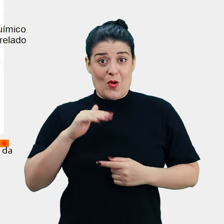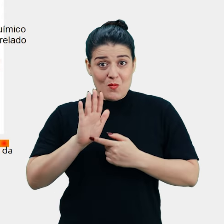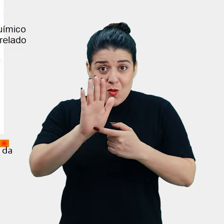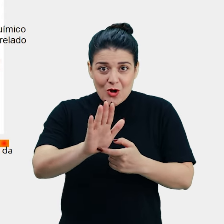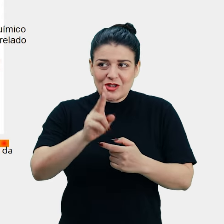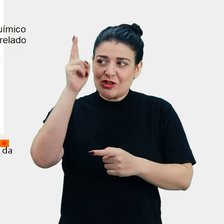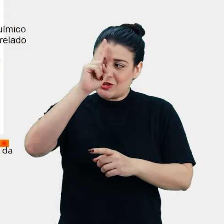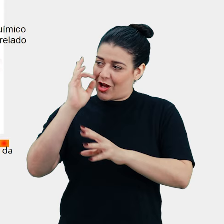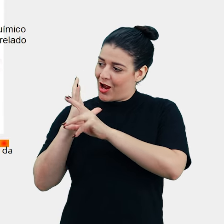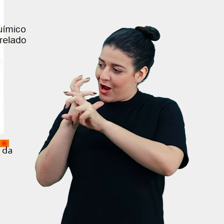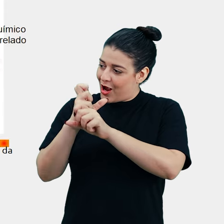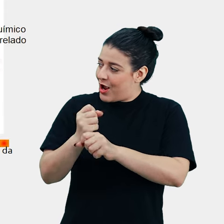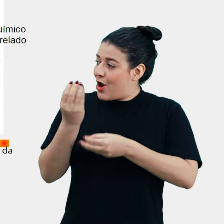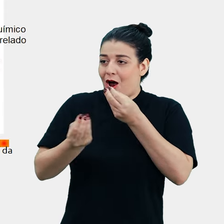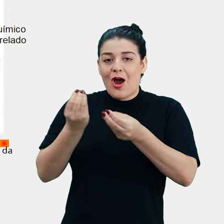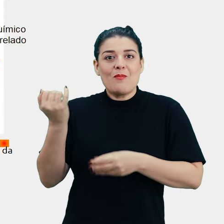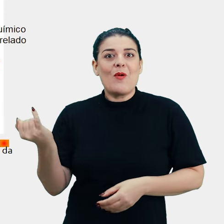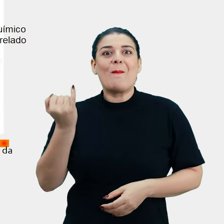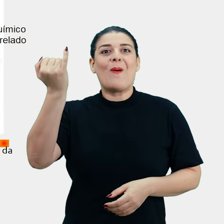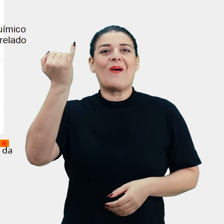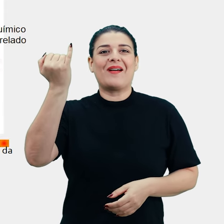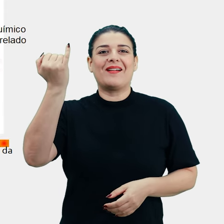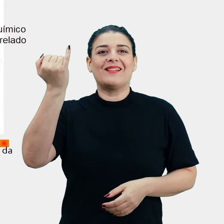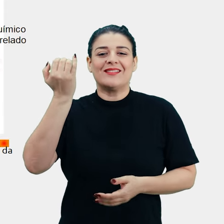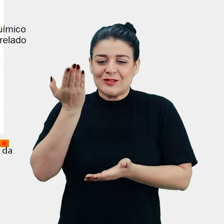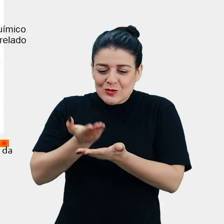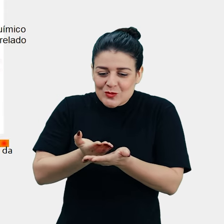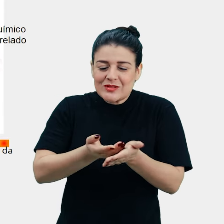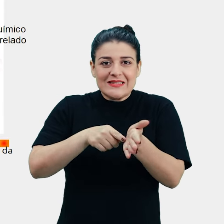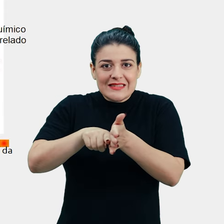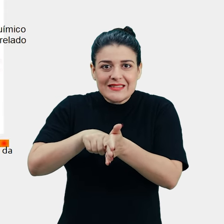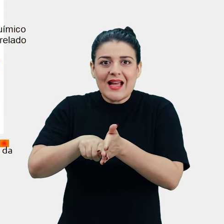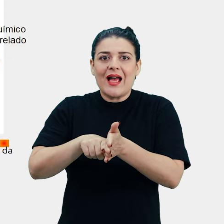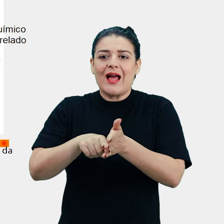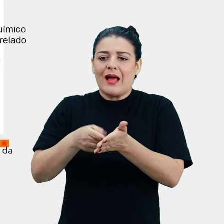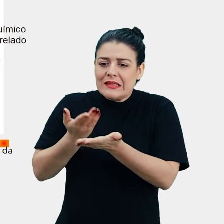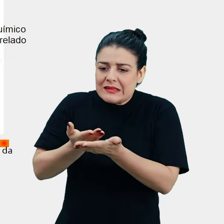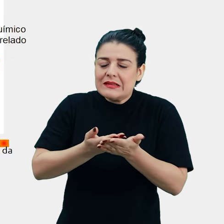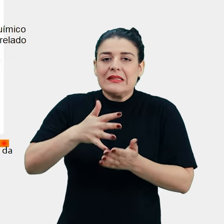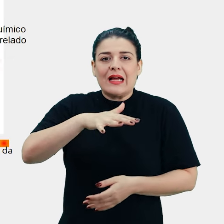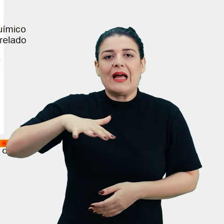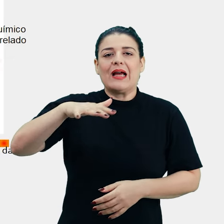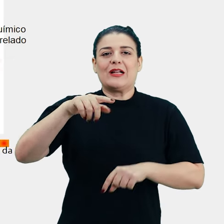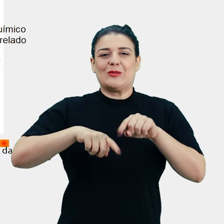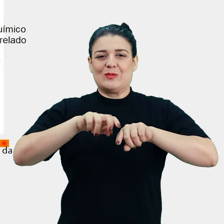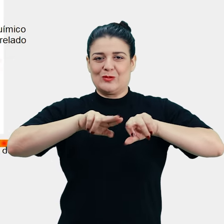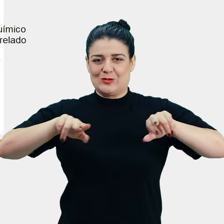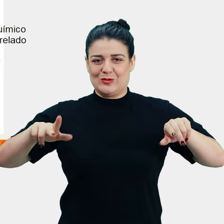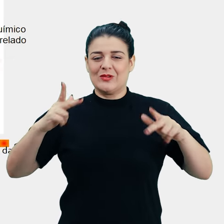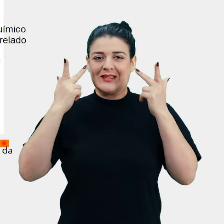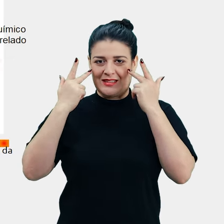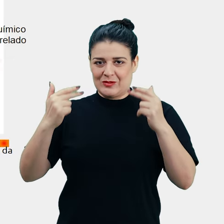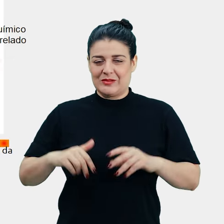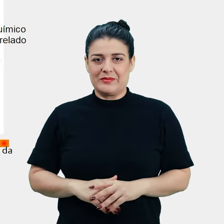da história, mostrando a importância, né? O porquê de estudar, trabalhar com produtos naturais.